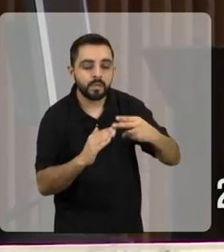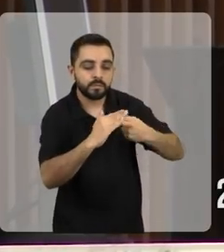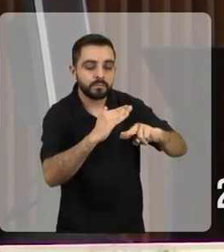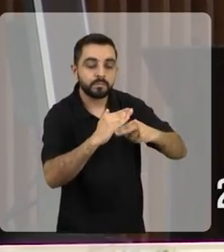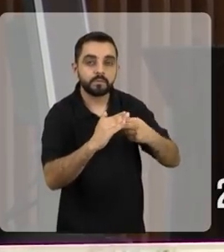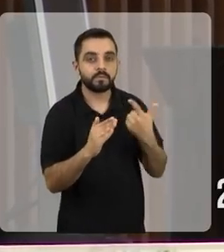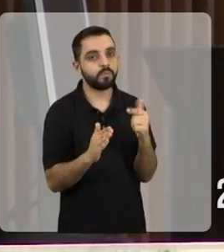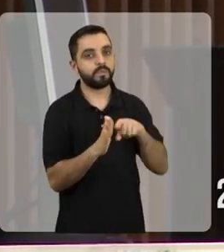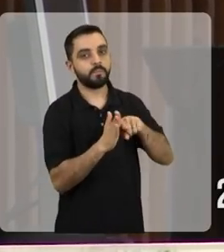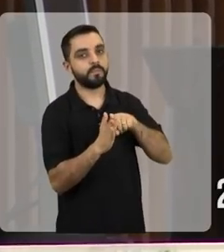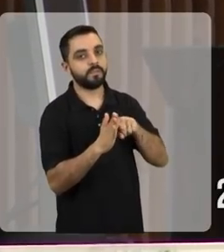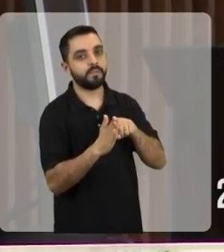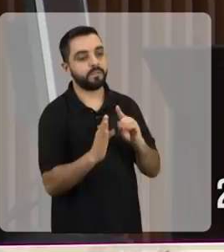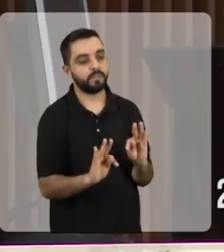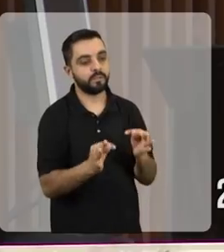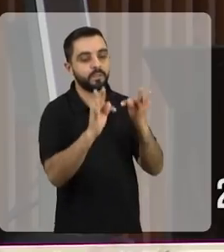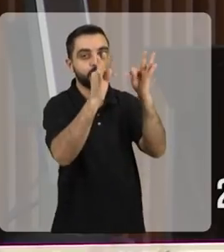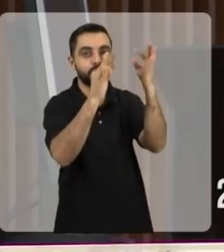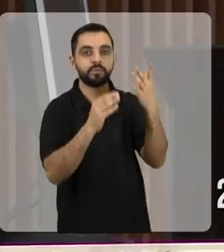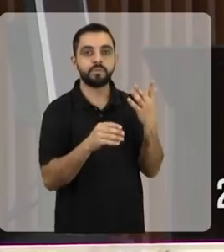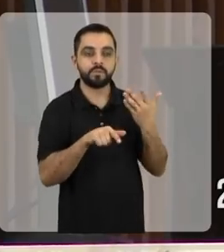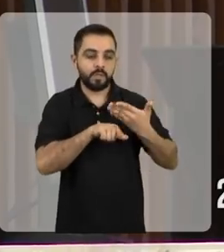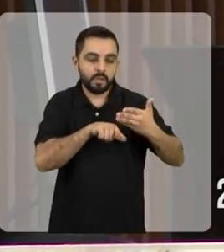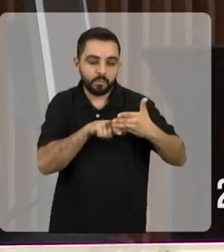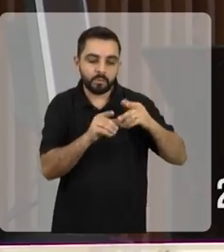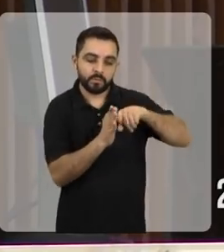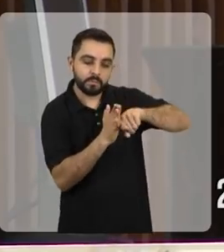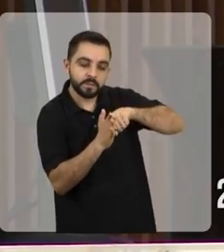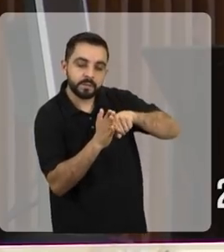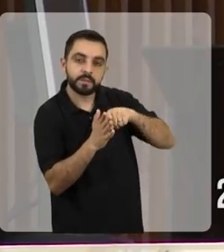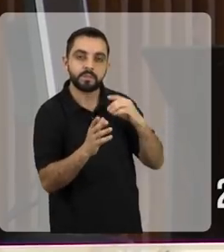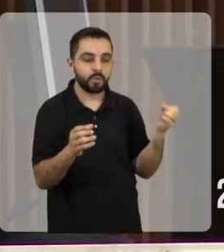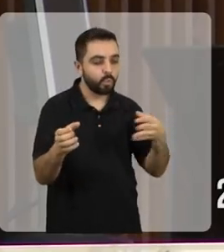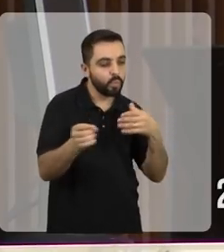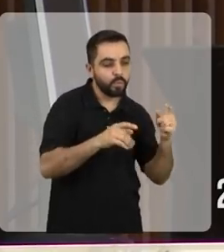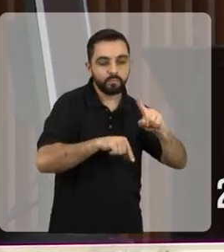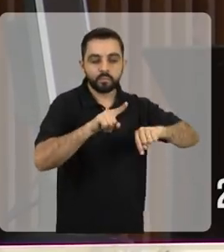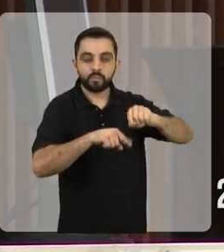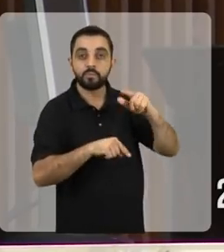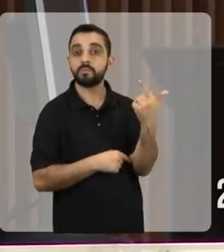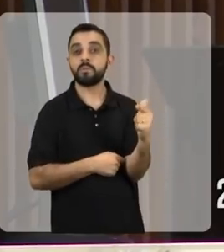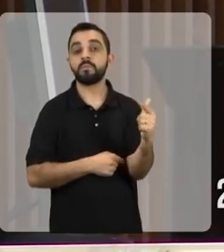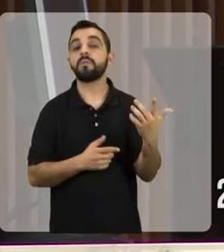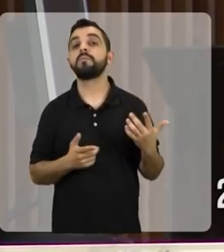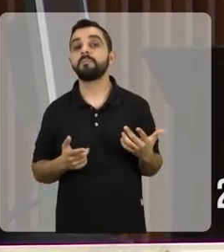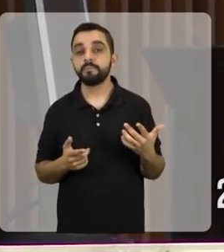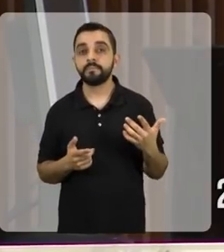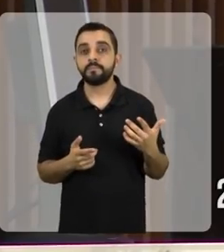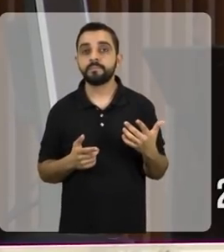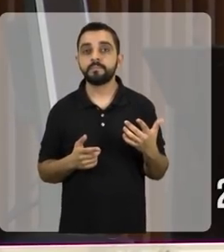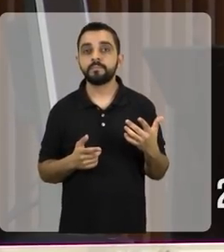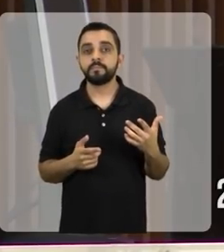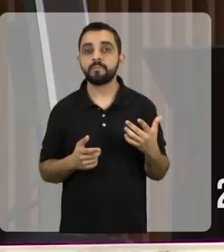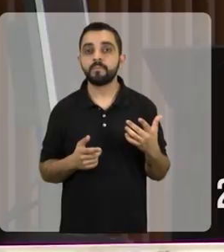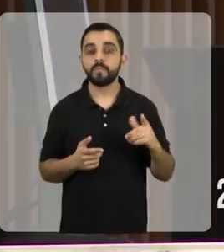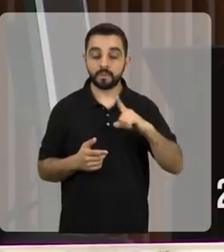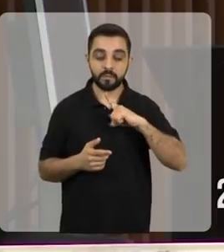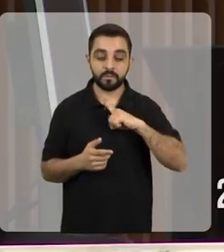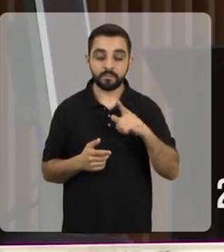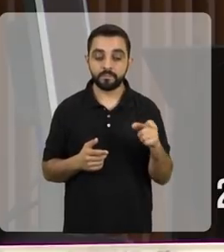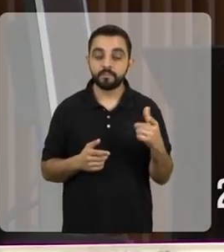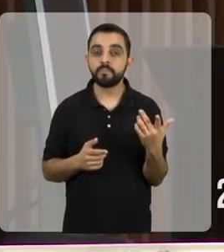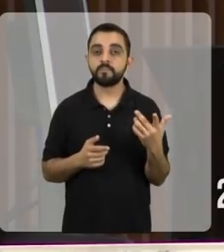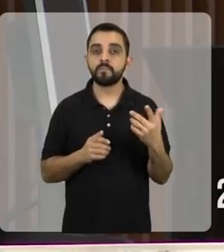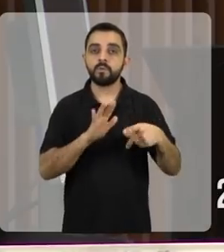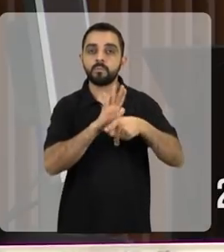tecnológica não existe laboratório de grafeno não se buscam alternativas para os